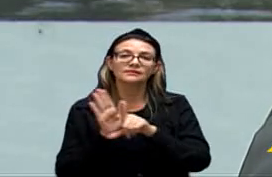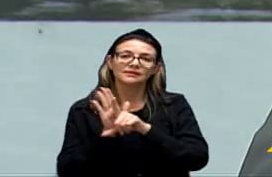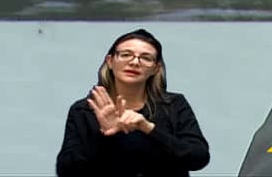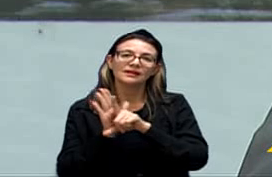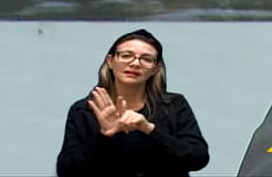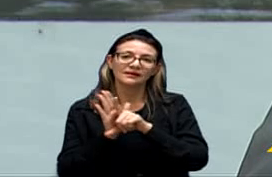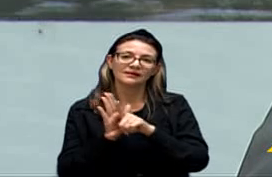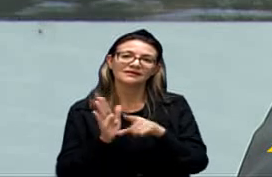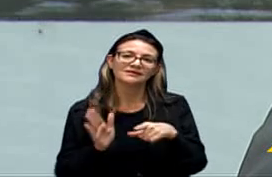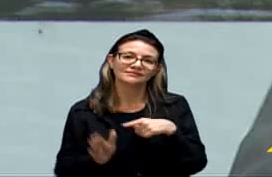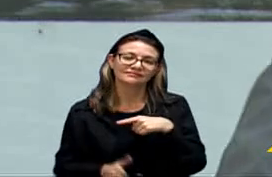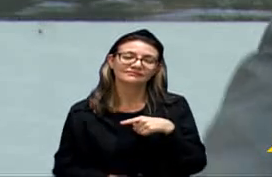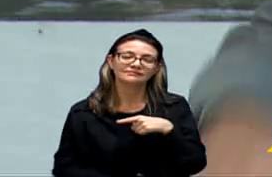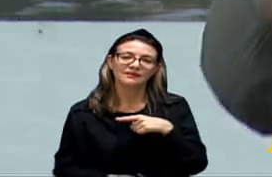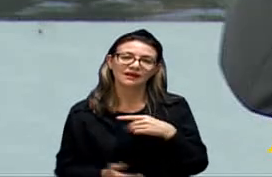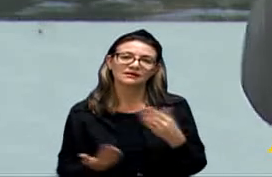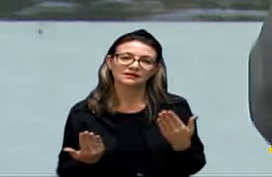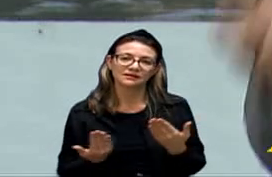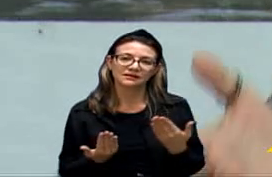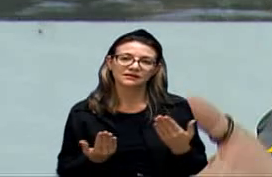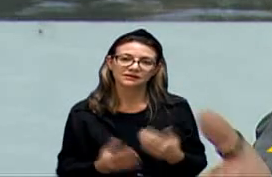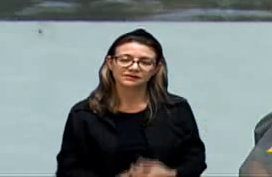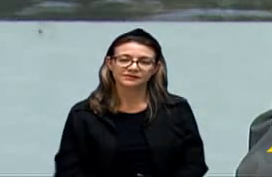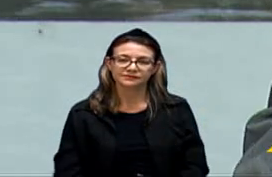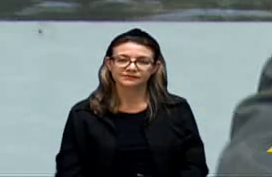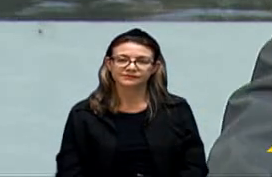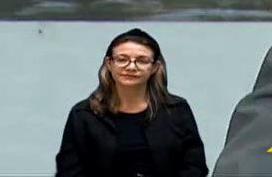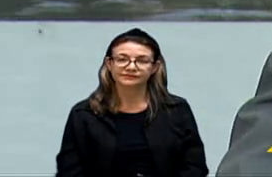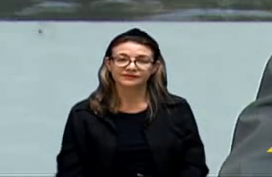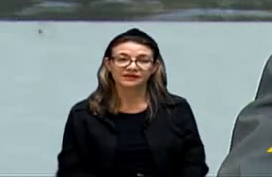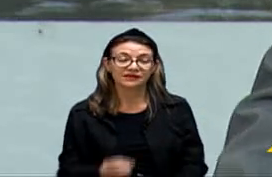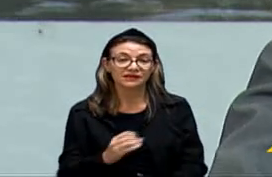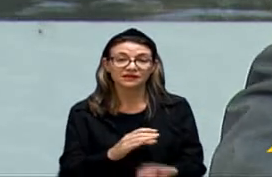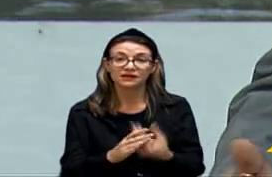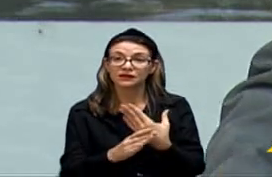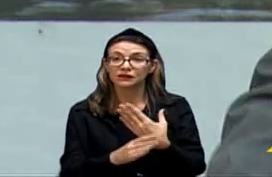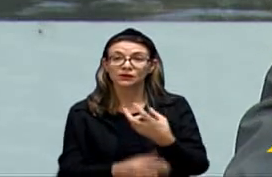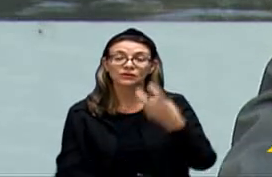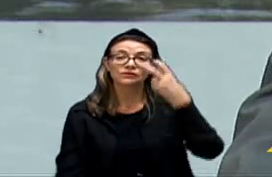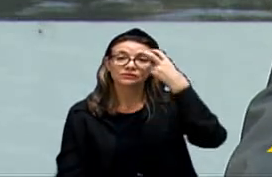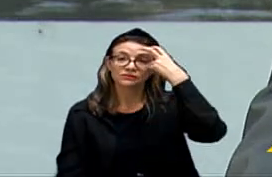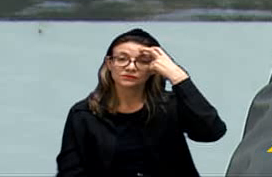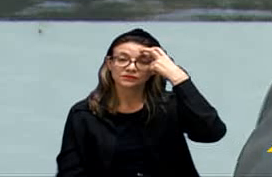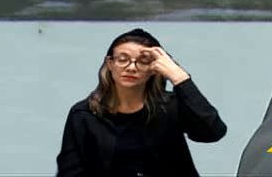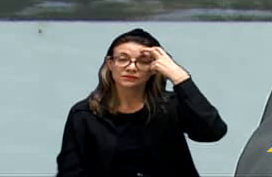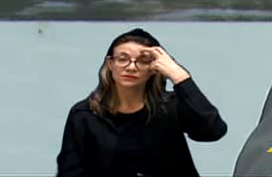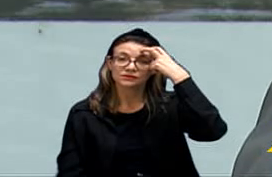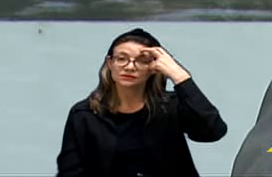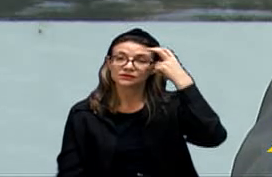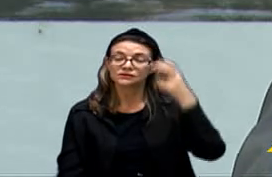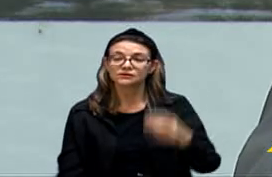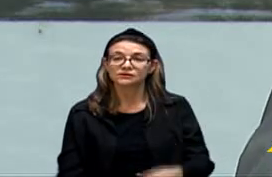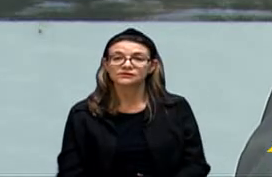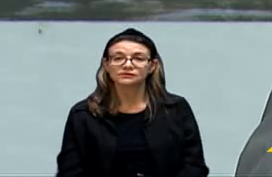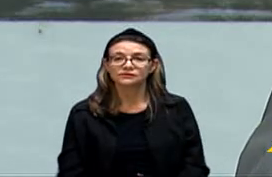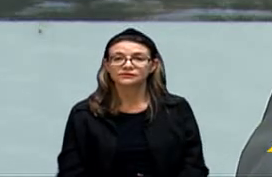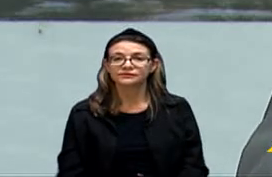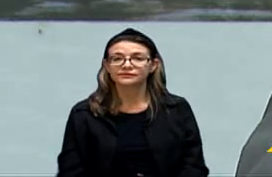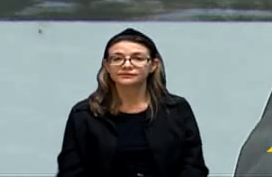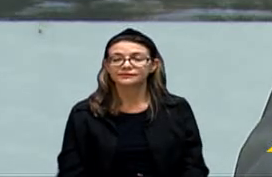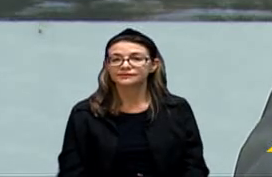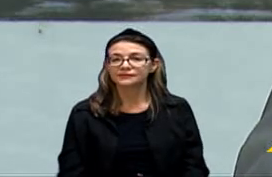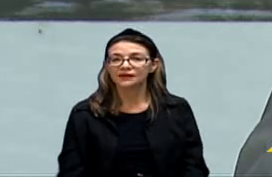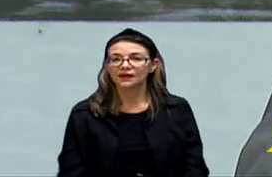também pelo fato de que se criou uma cultura dentro da cidade de que é algo nocivo ao